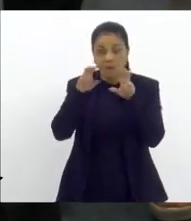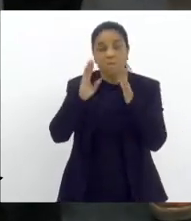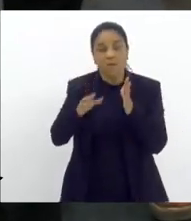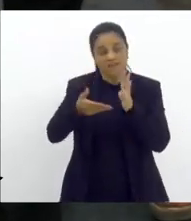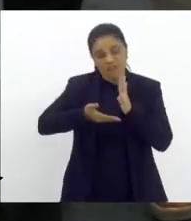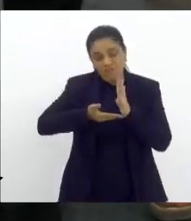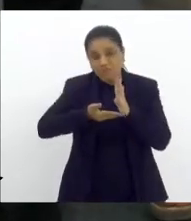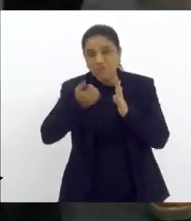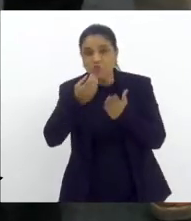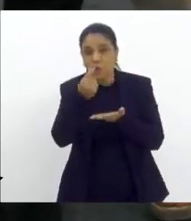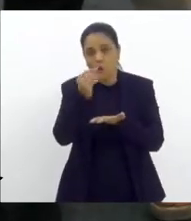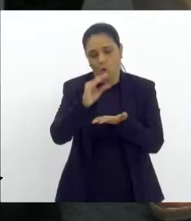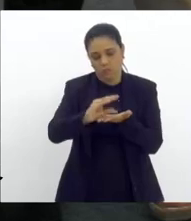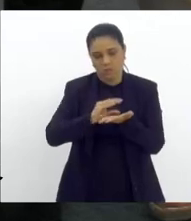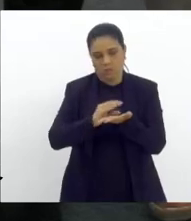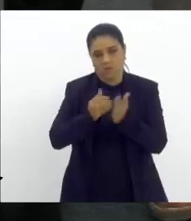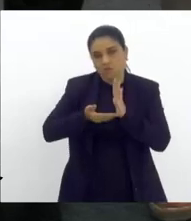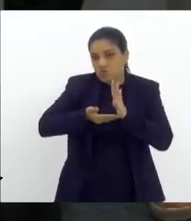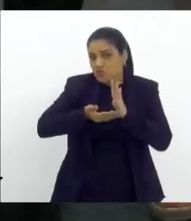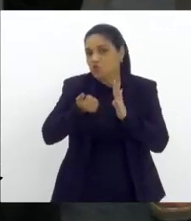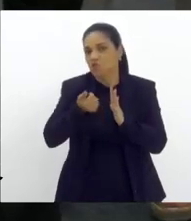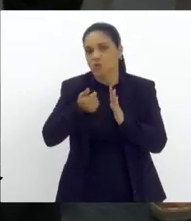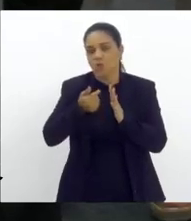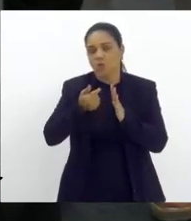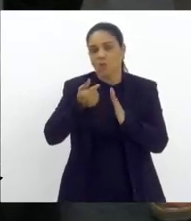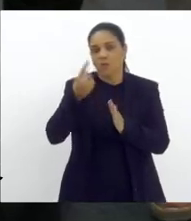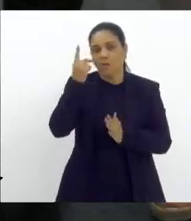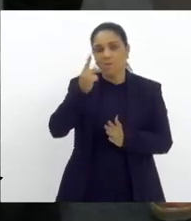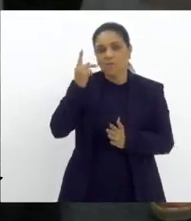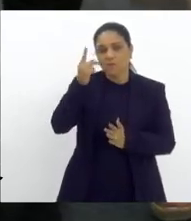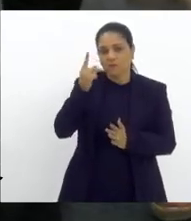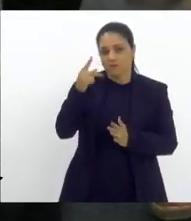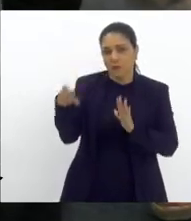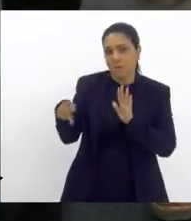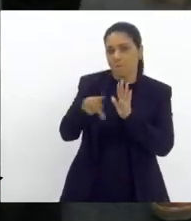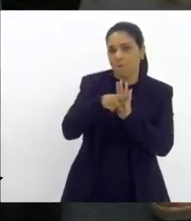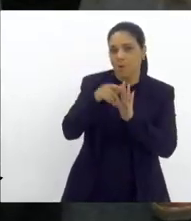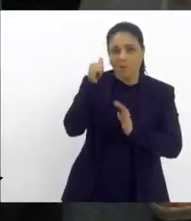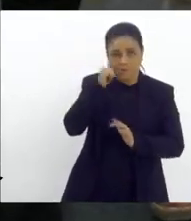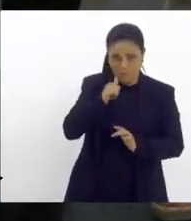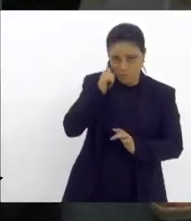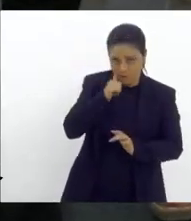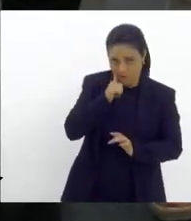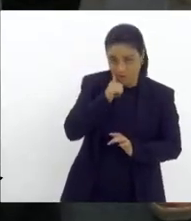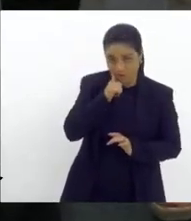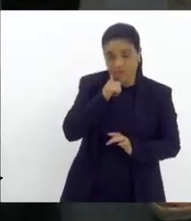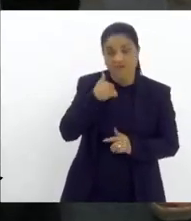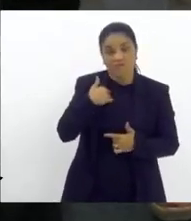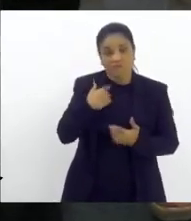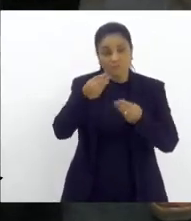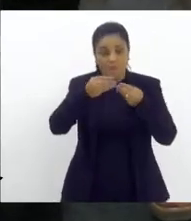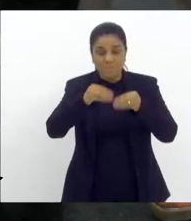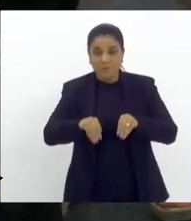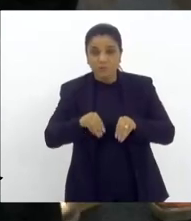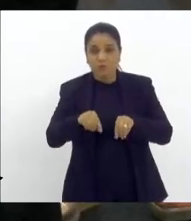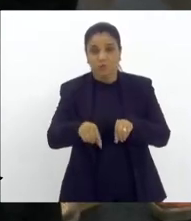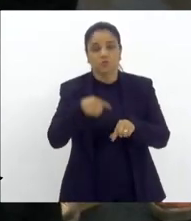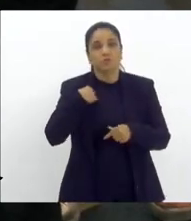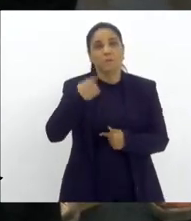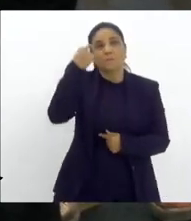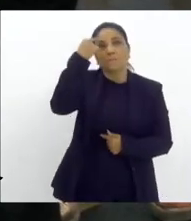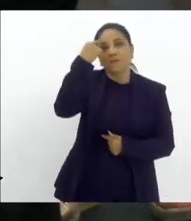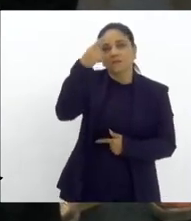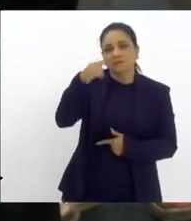significativo no orçamento para a política de mulheres Então o senhor presidente eu acho muito danoso para a gente está pensando